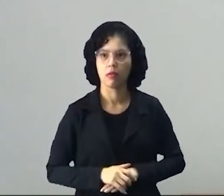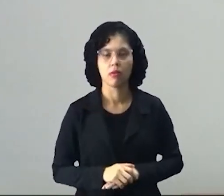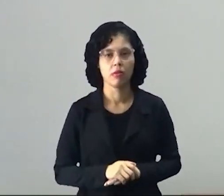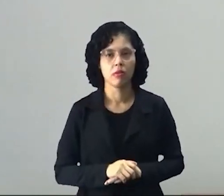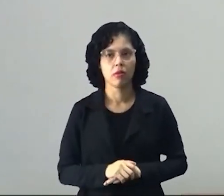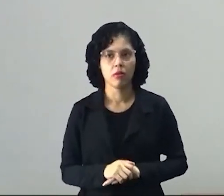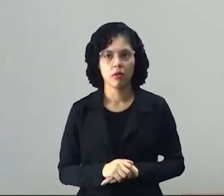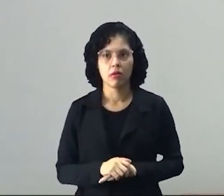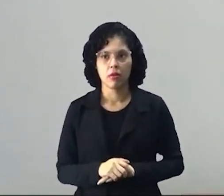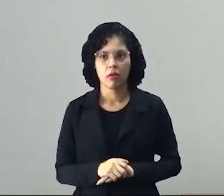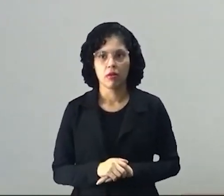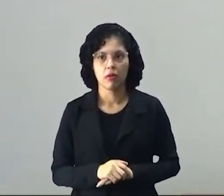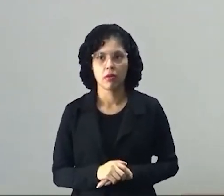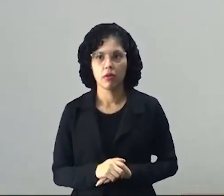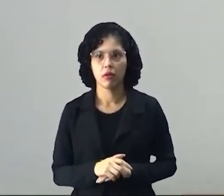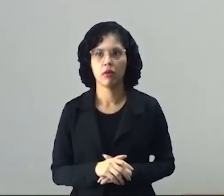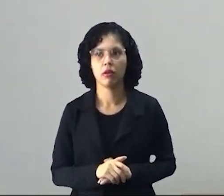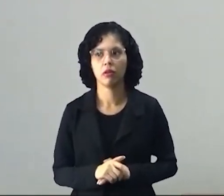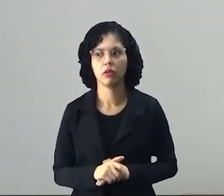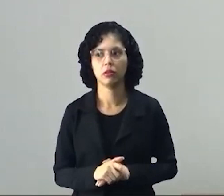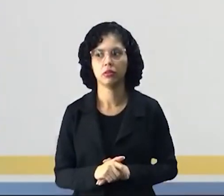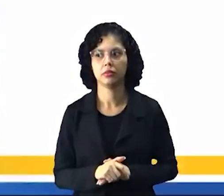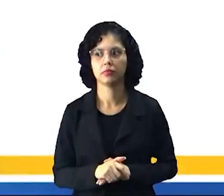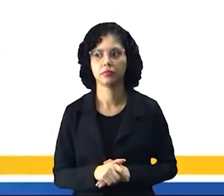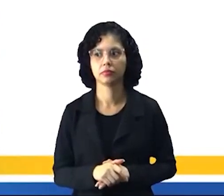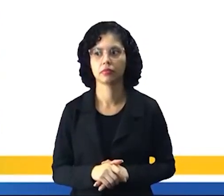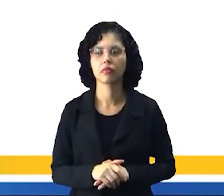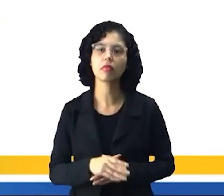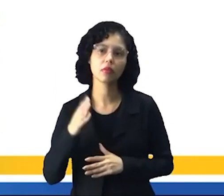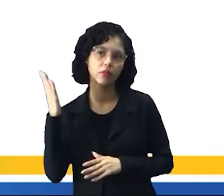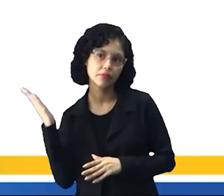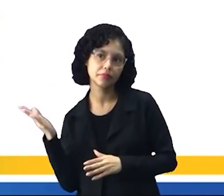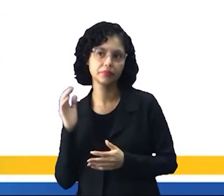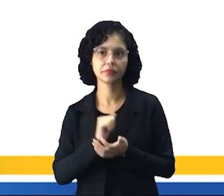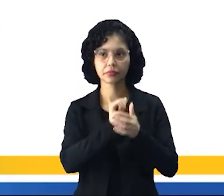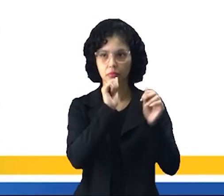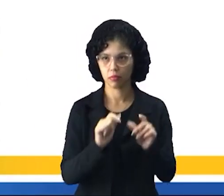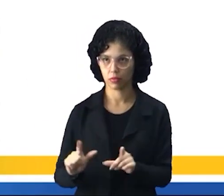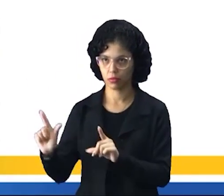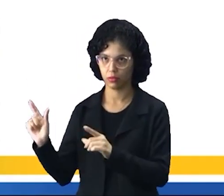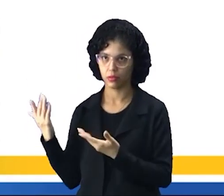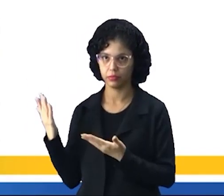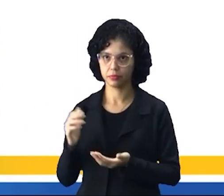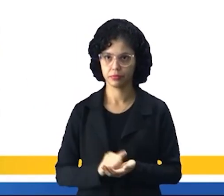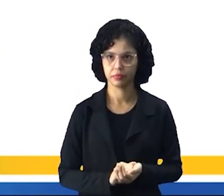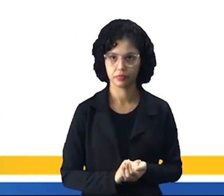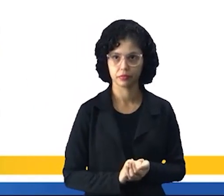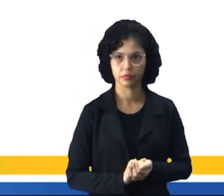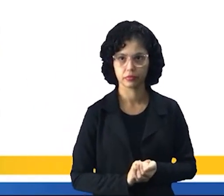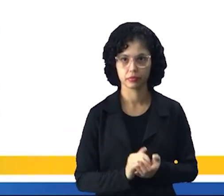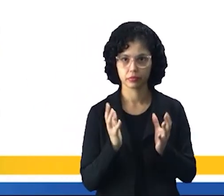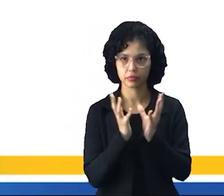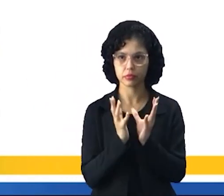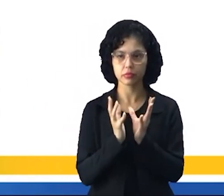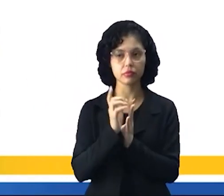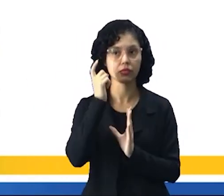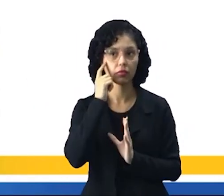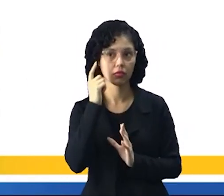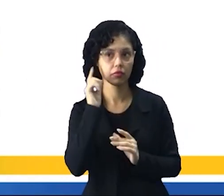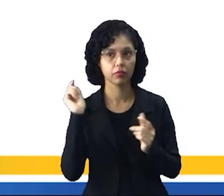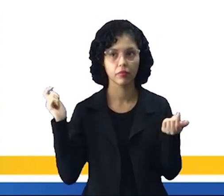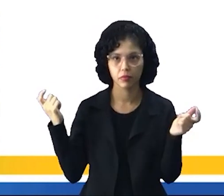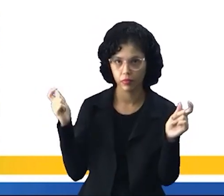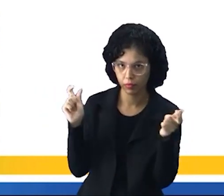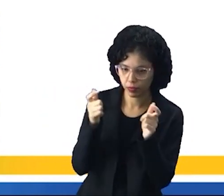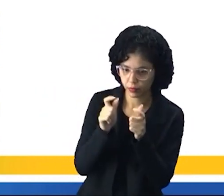Então vamos avançar na nossa aula. Então aqui nesse slide eu trago aqui os grupos pensando dos